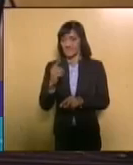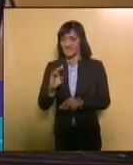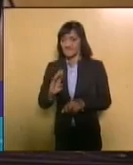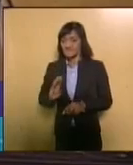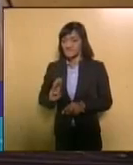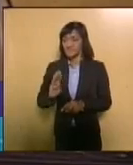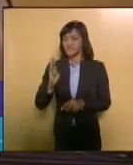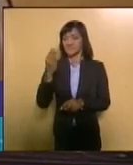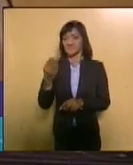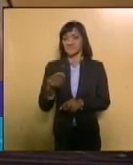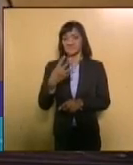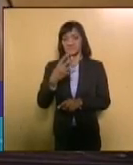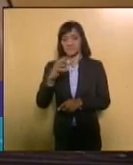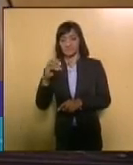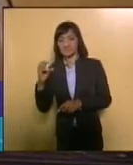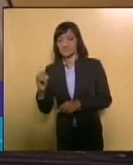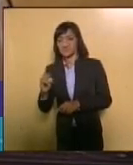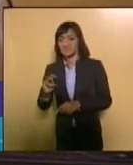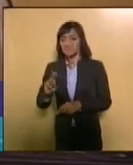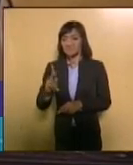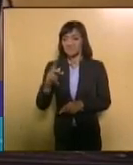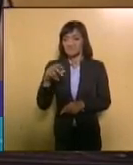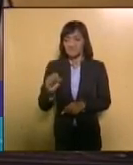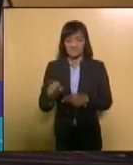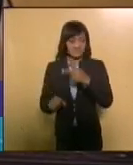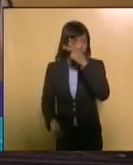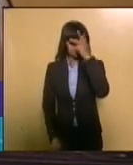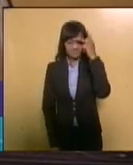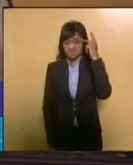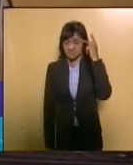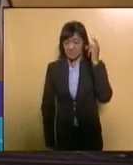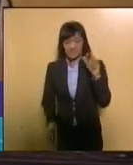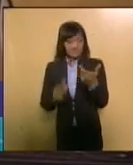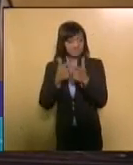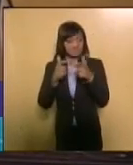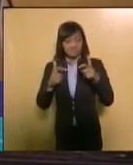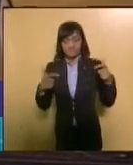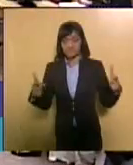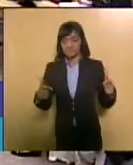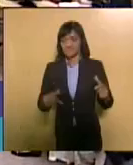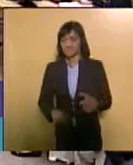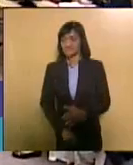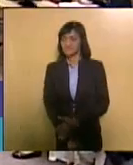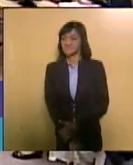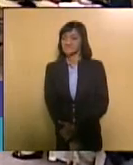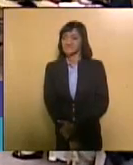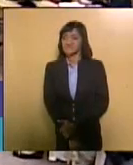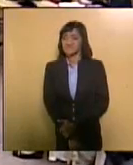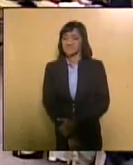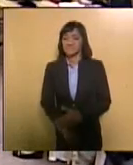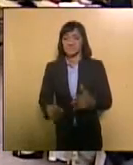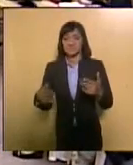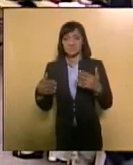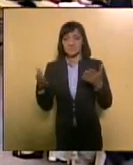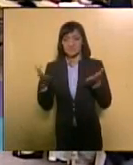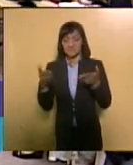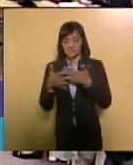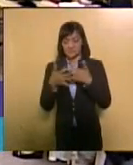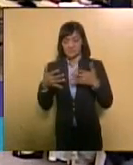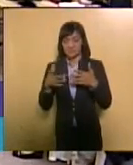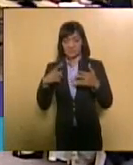400 milhões de habitantes É muita gente a cidade que sedou o